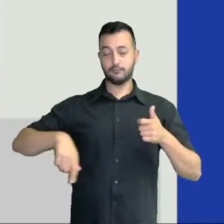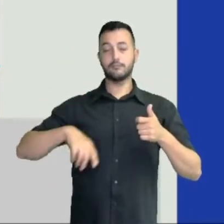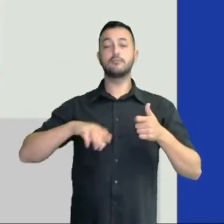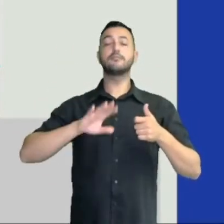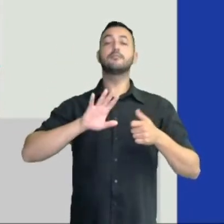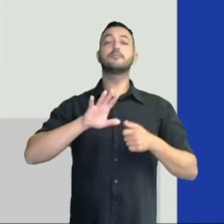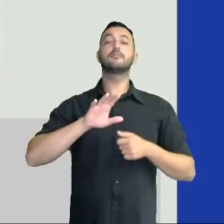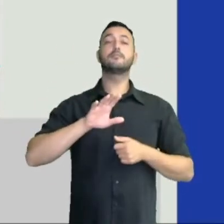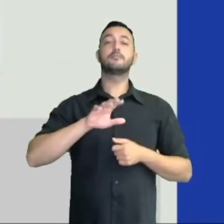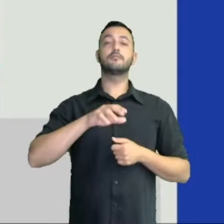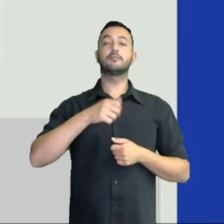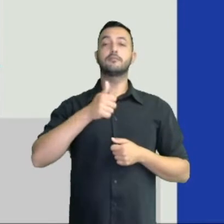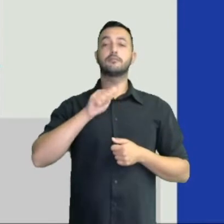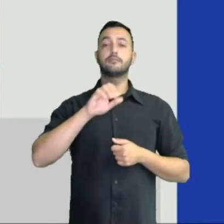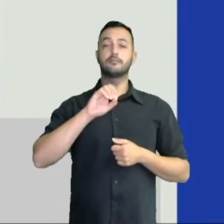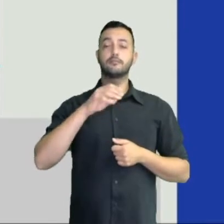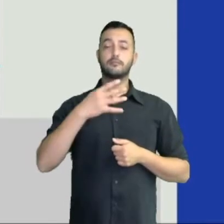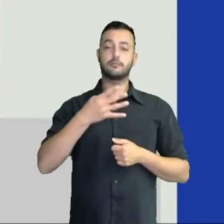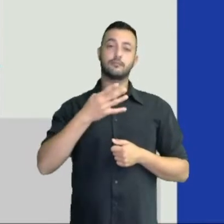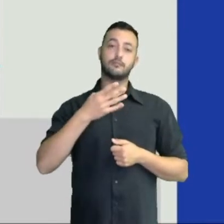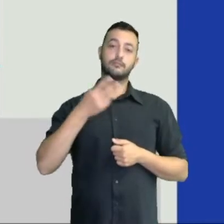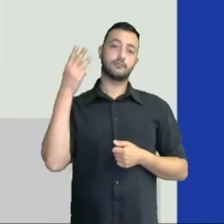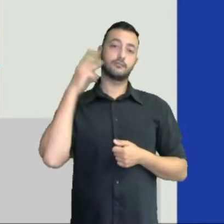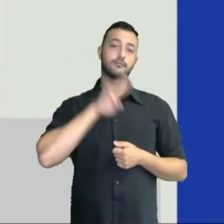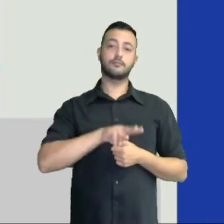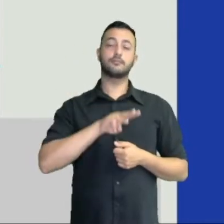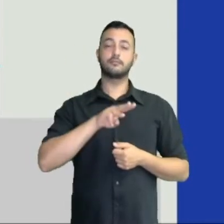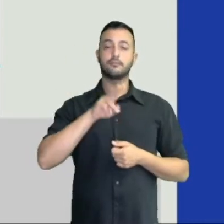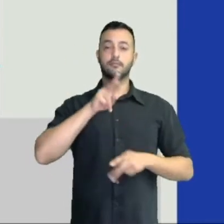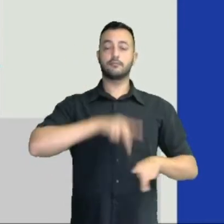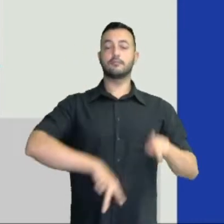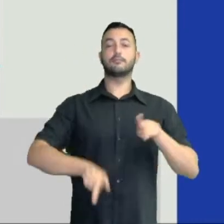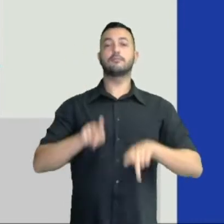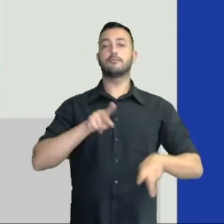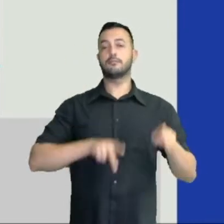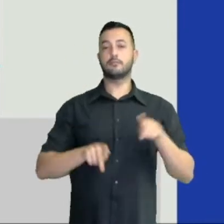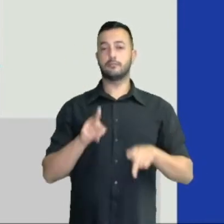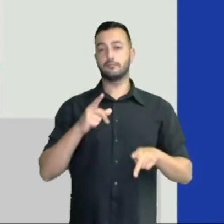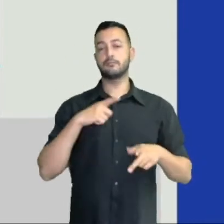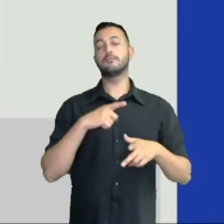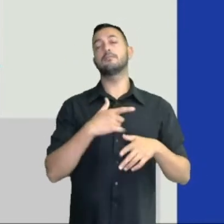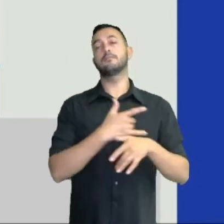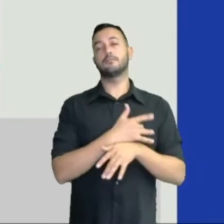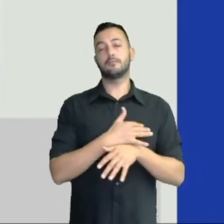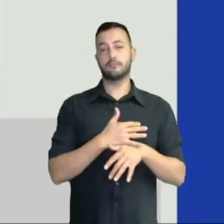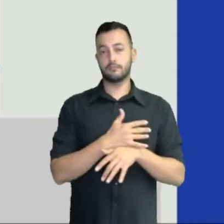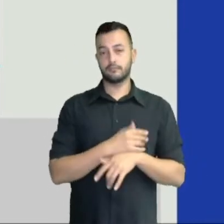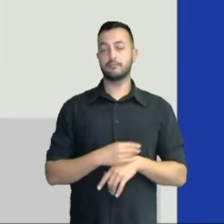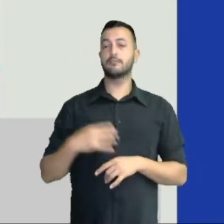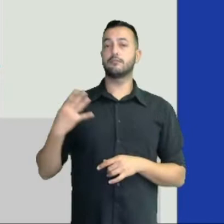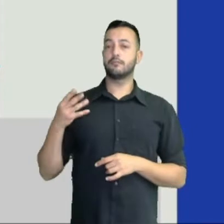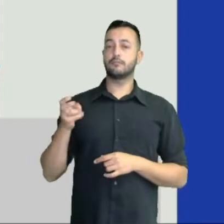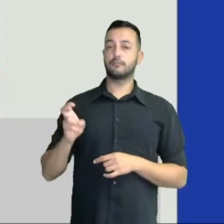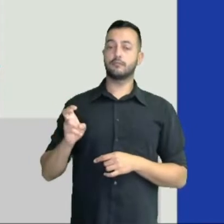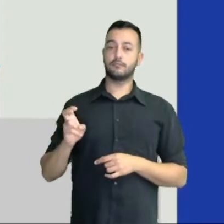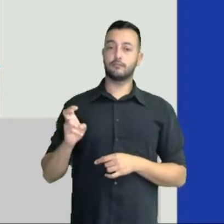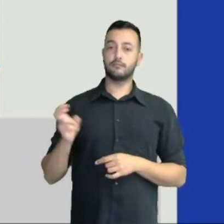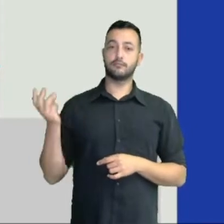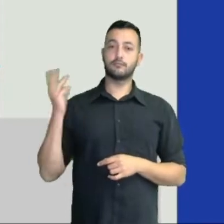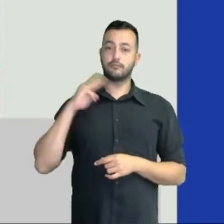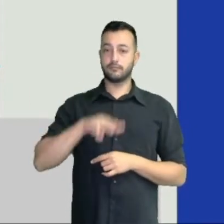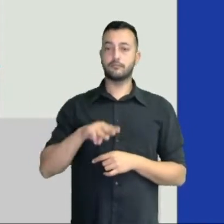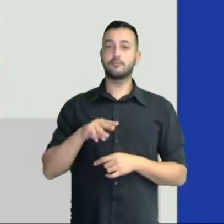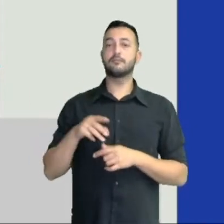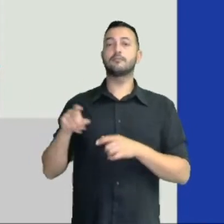134%, 104 milhões da população está em área urbana e os 45 milhões em área